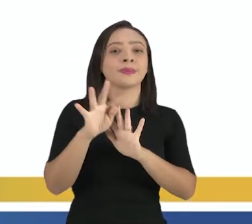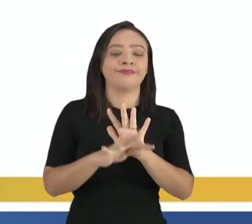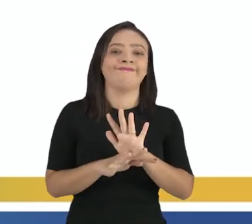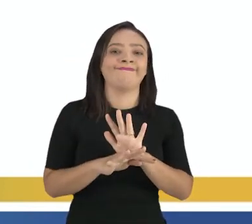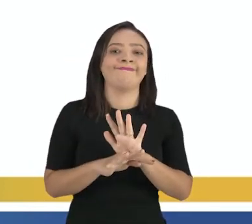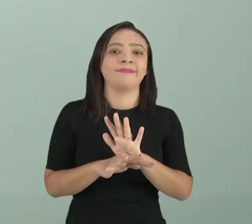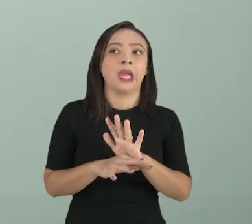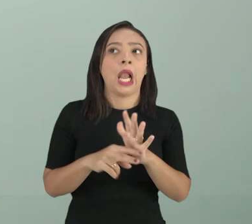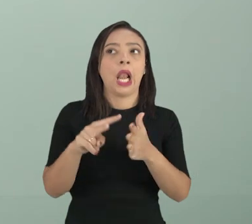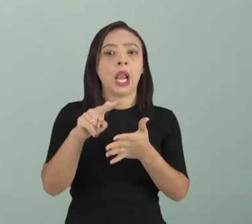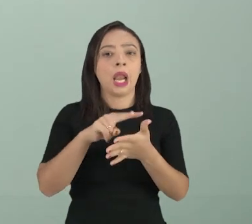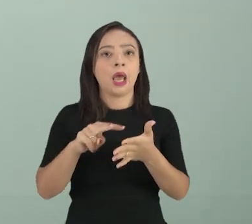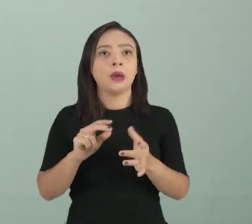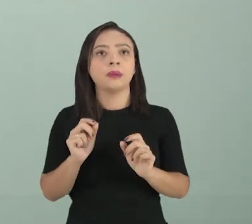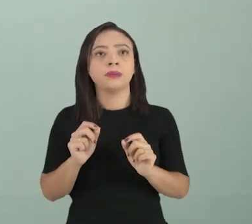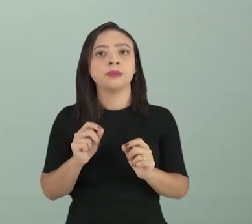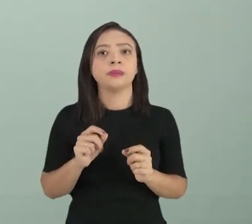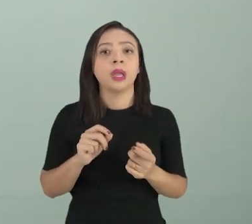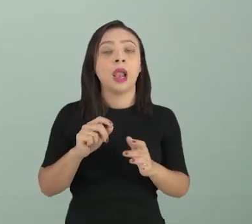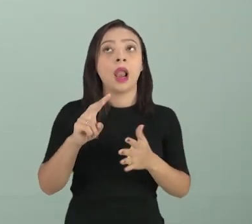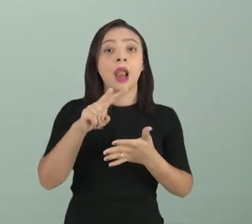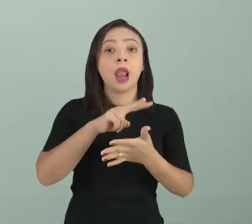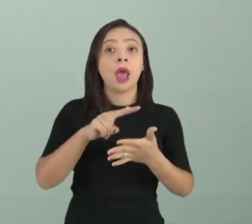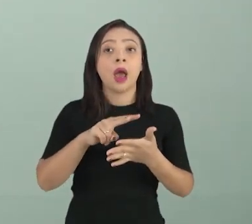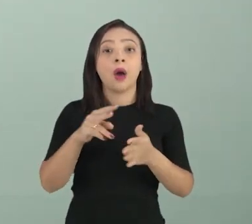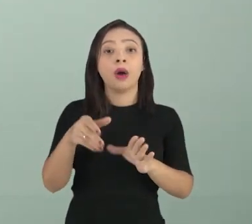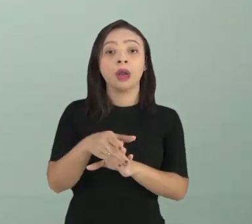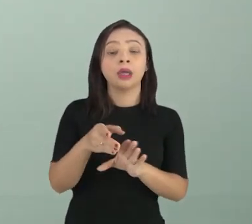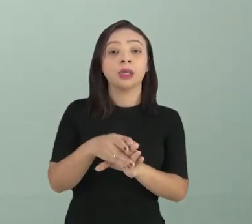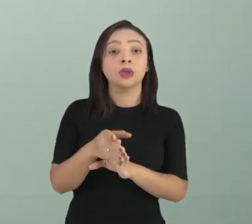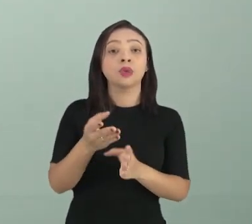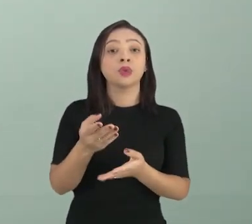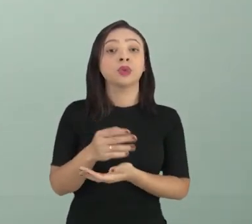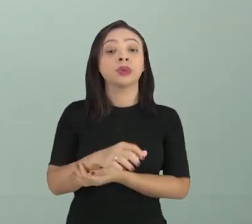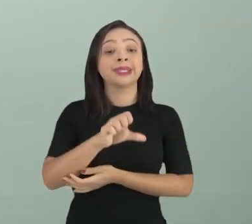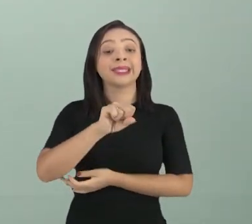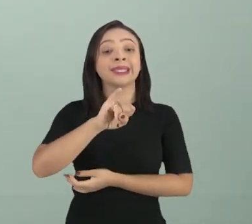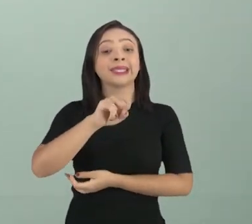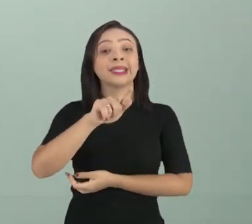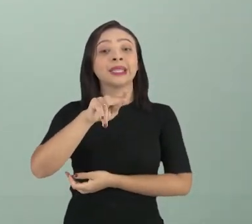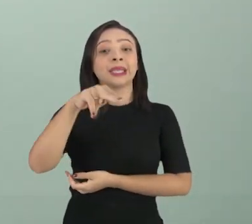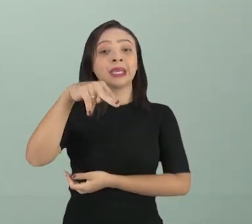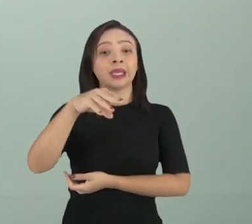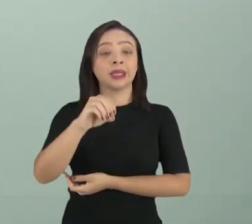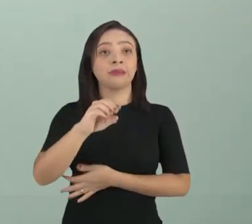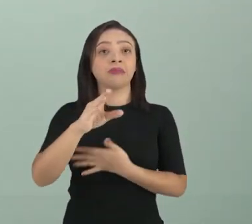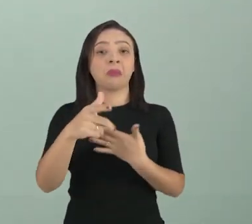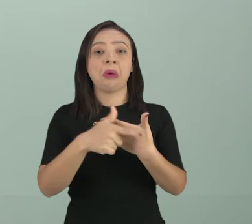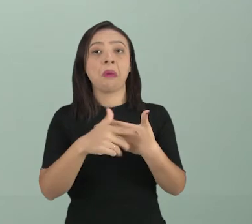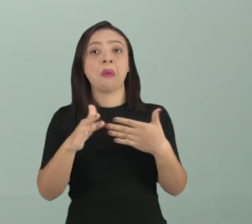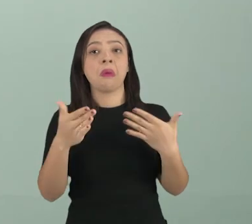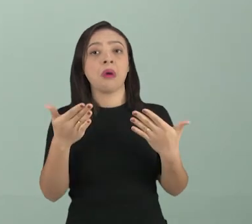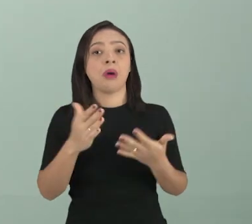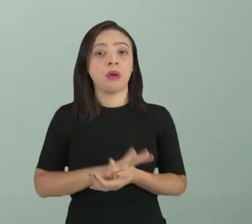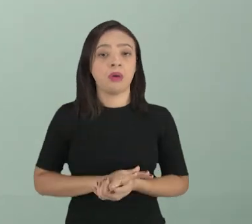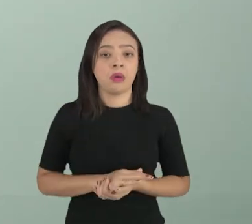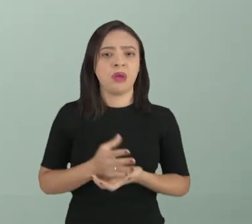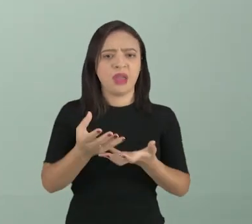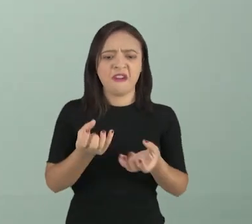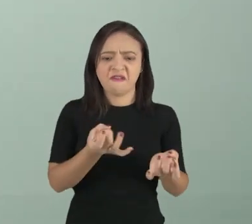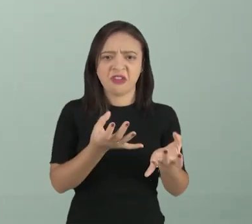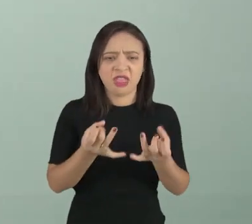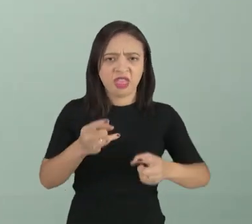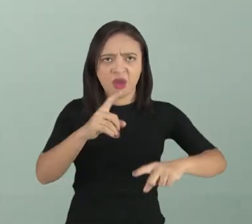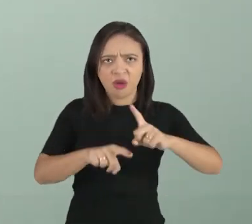nós iremos o que o horóscopo signo de câncer Então você precisa qual é a função ele quer vender